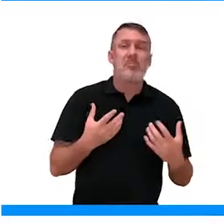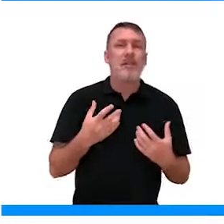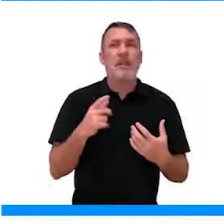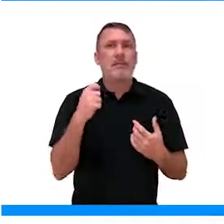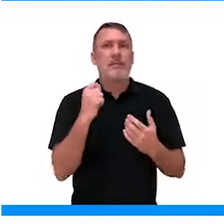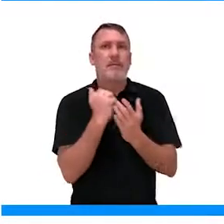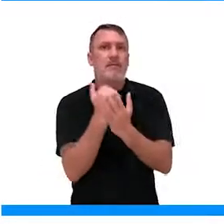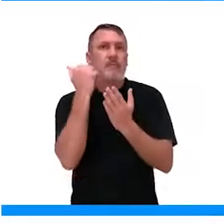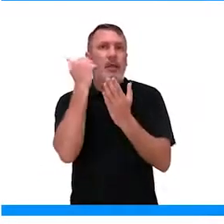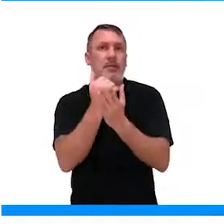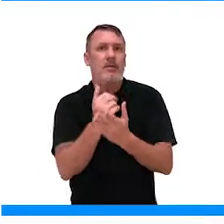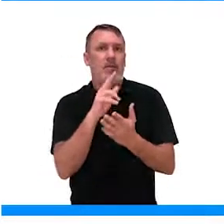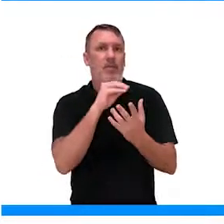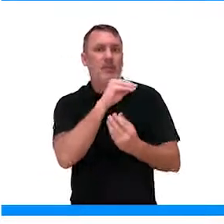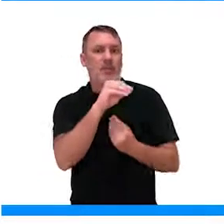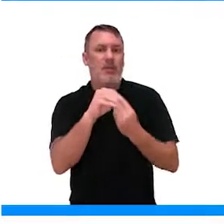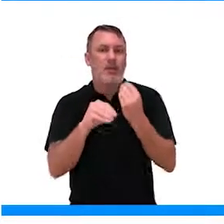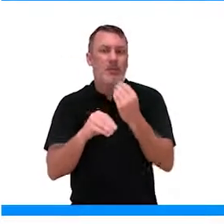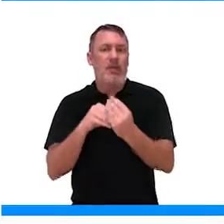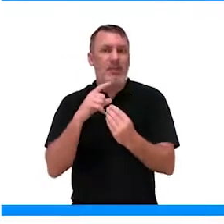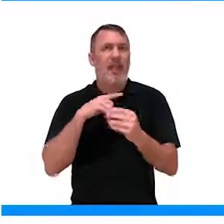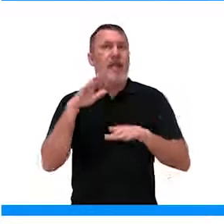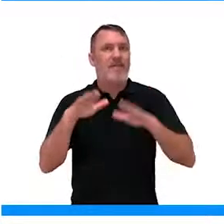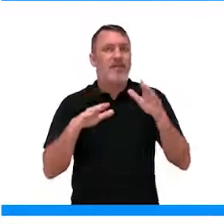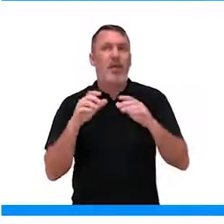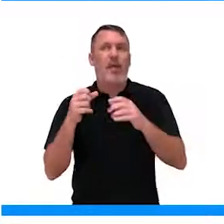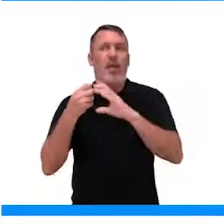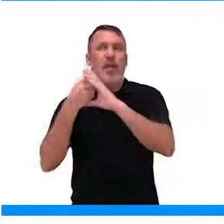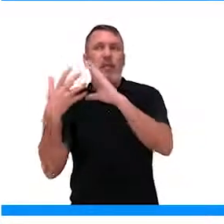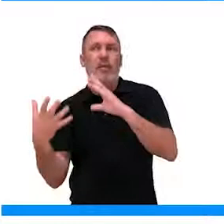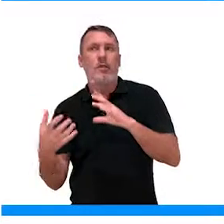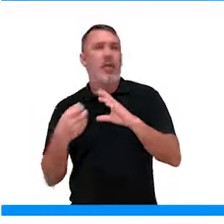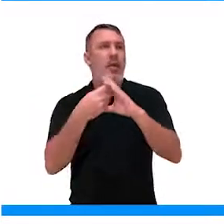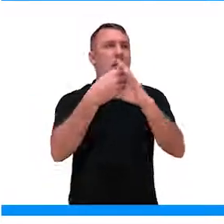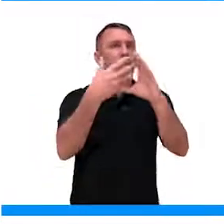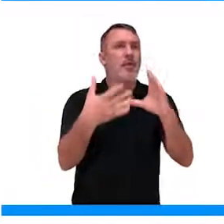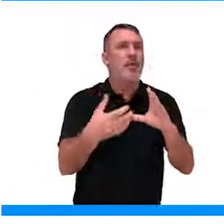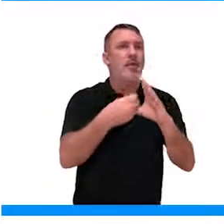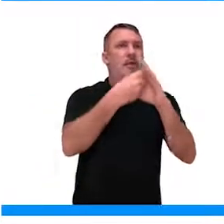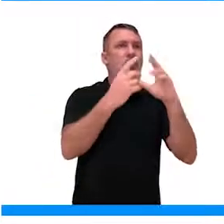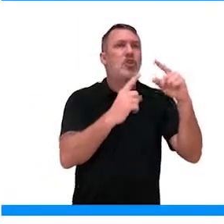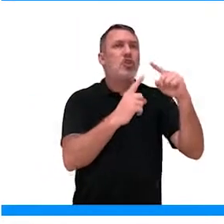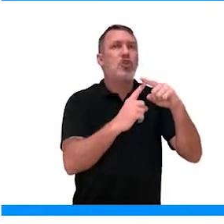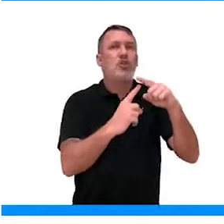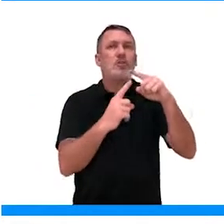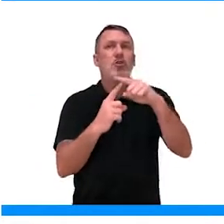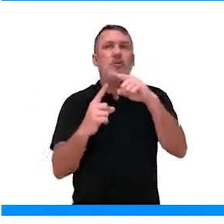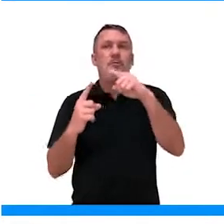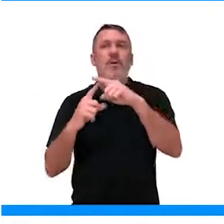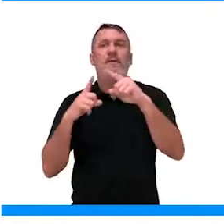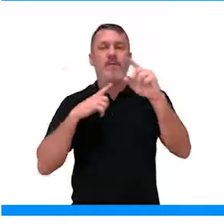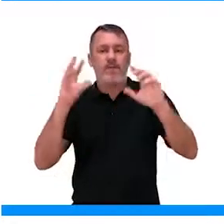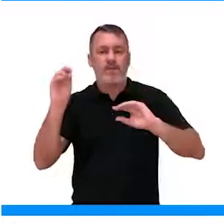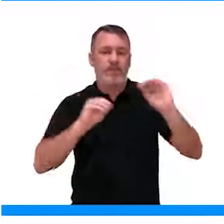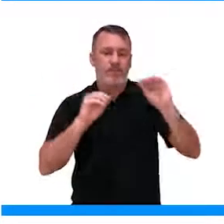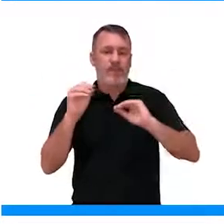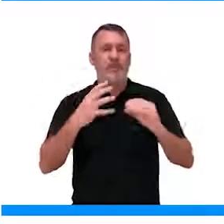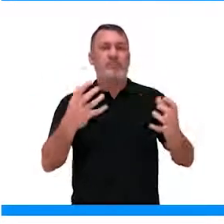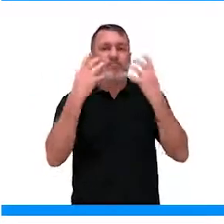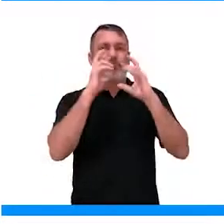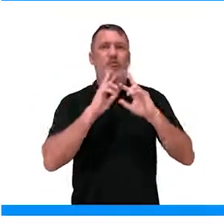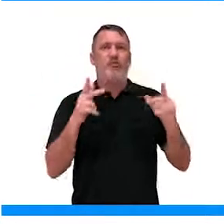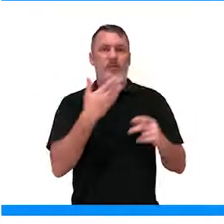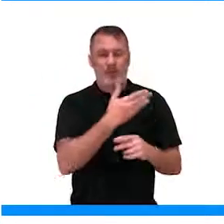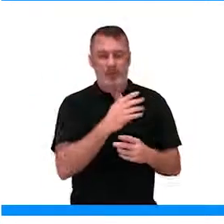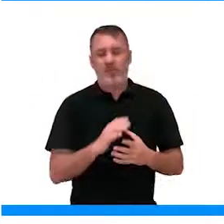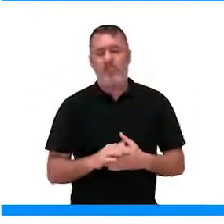publicitária, também não teria tanta eficácia. Então, unir as duas características dos dois gêneros textuais fez toda a